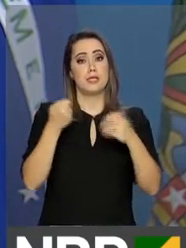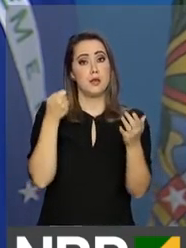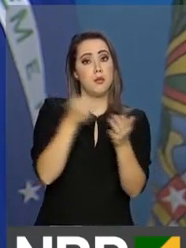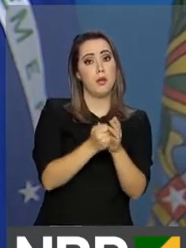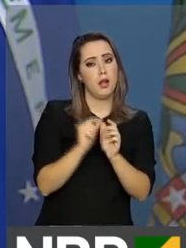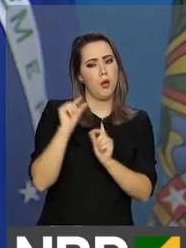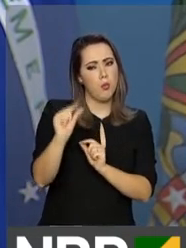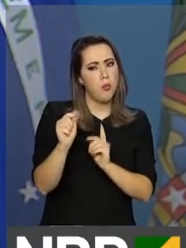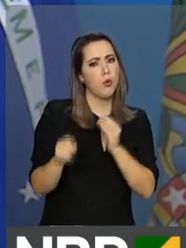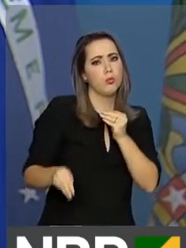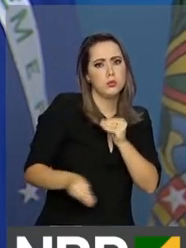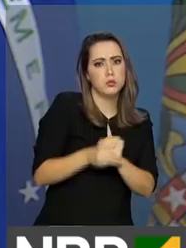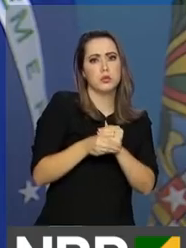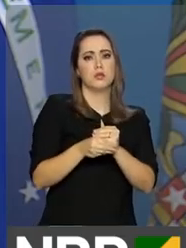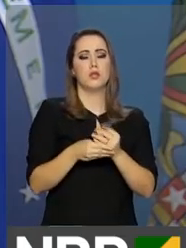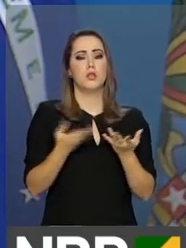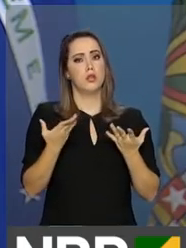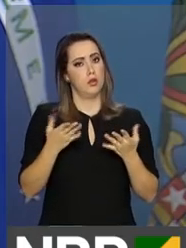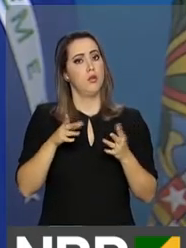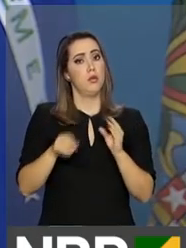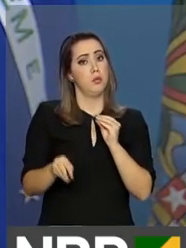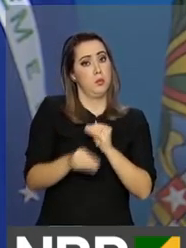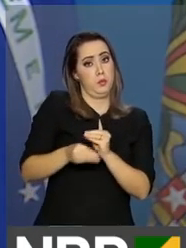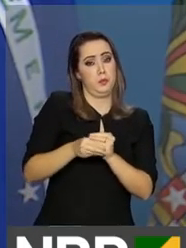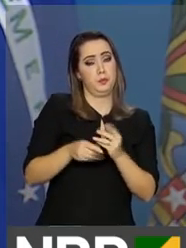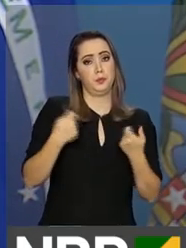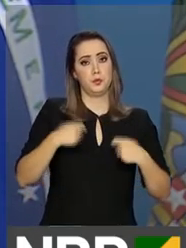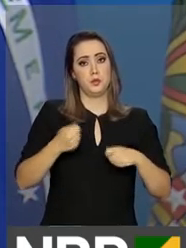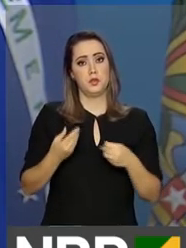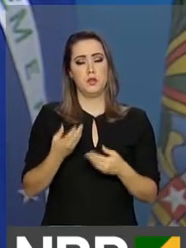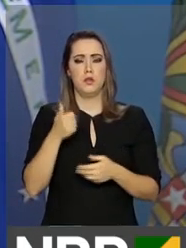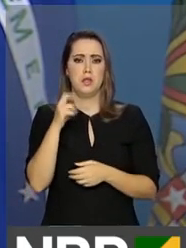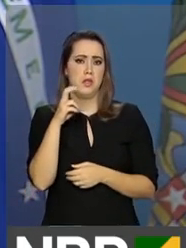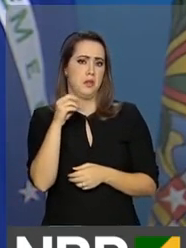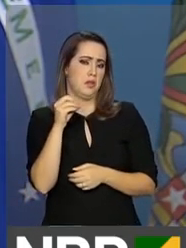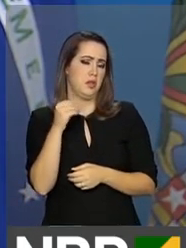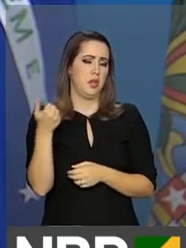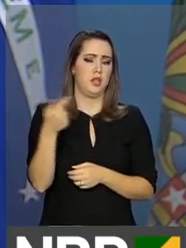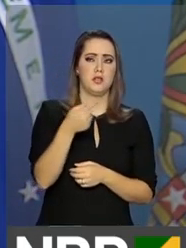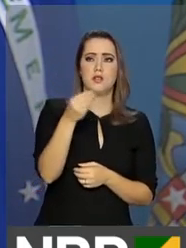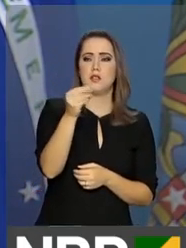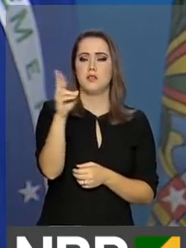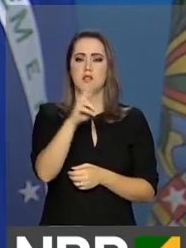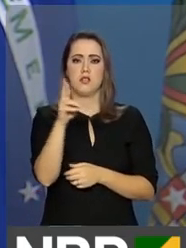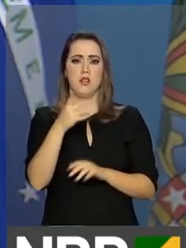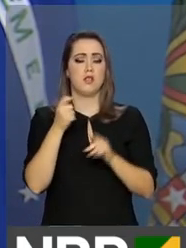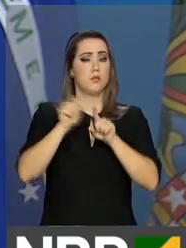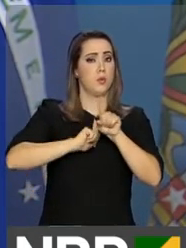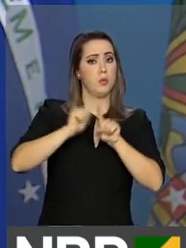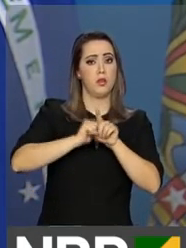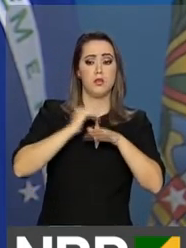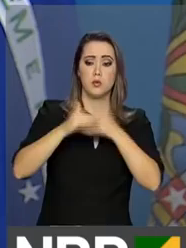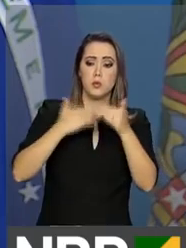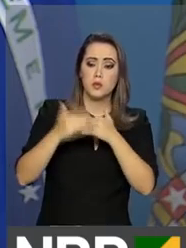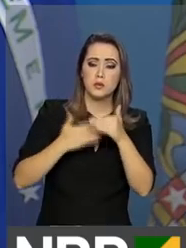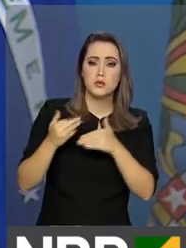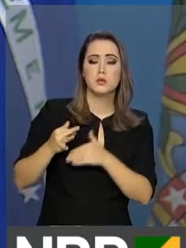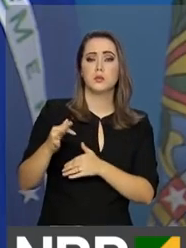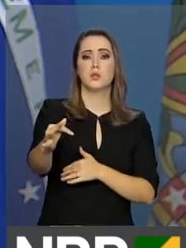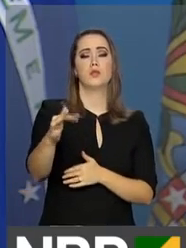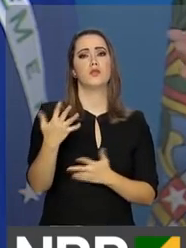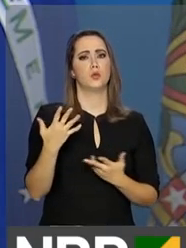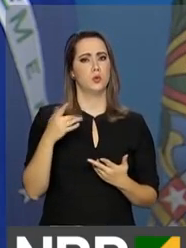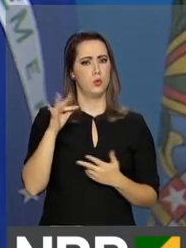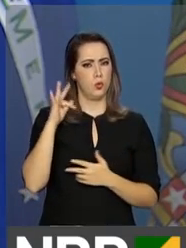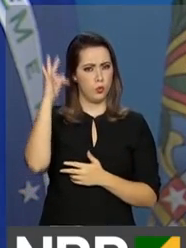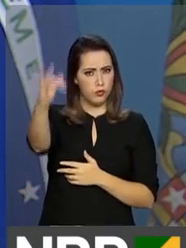colaboração. Talvez, na previdência complementar, precise depositar R$ 500, R$ 600, R$ 700 por mês para obter, ali